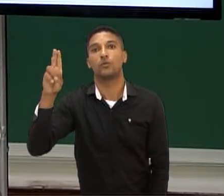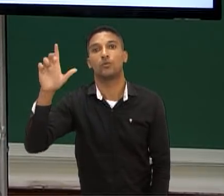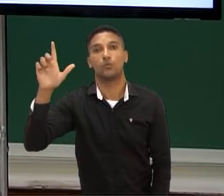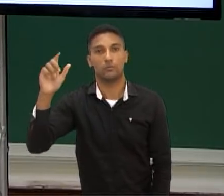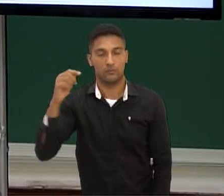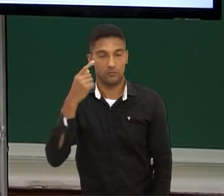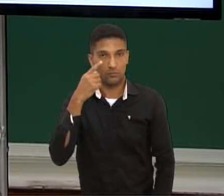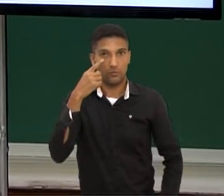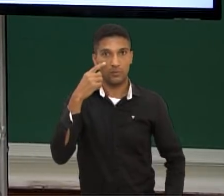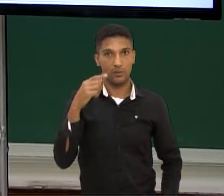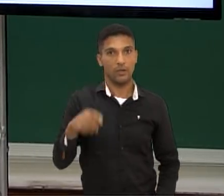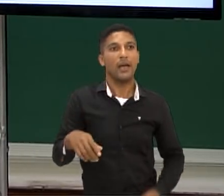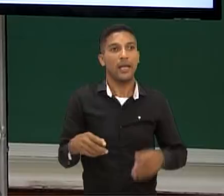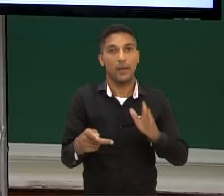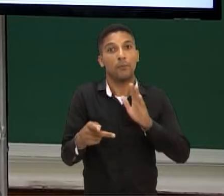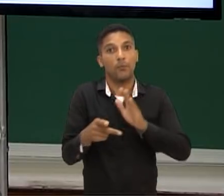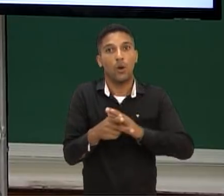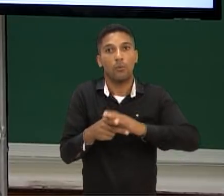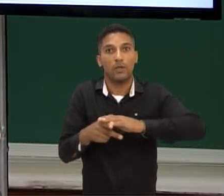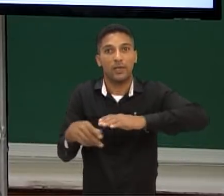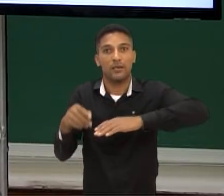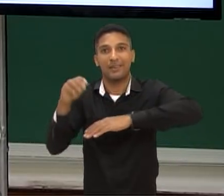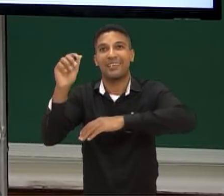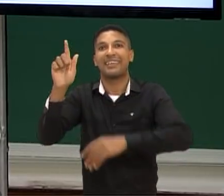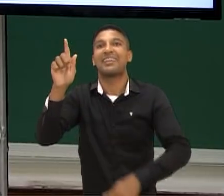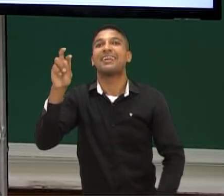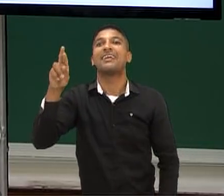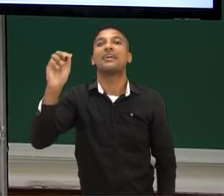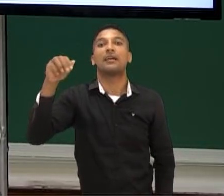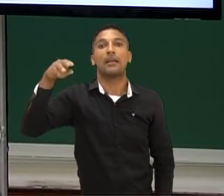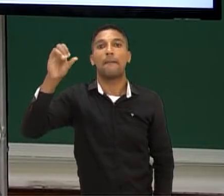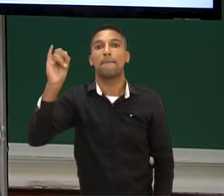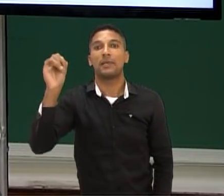tem tanto arbusto. Vocês vão começar a observar isso